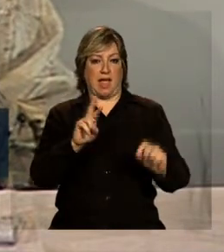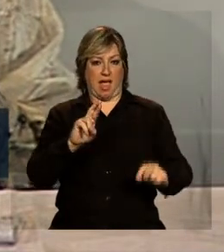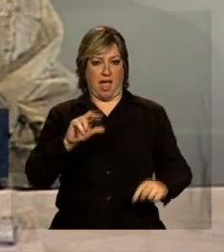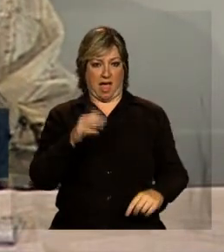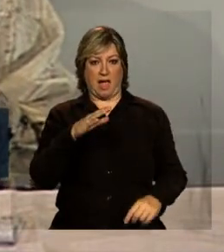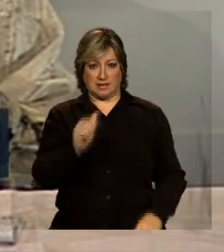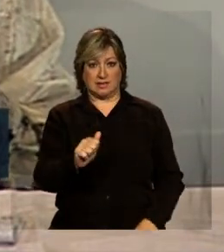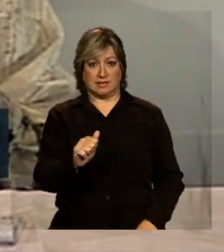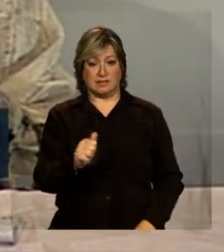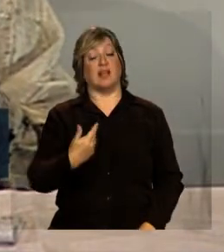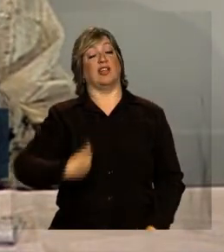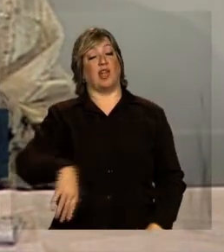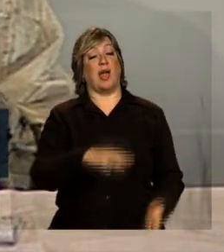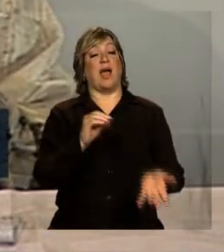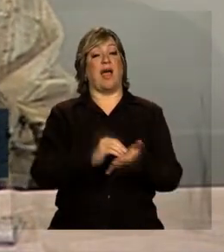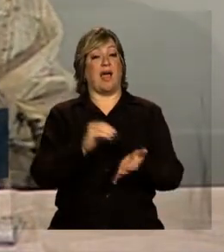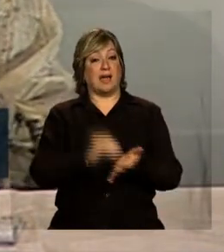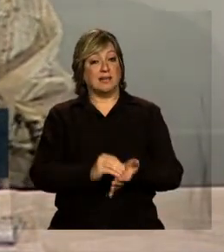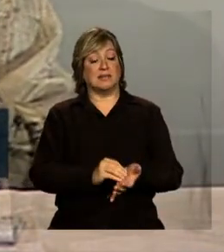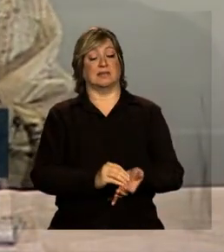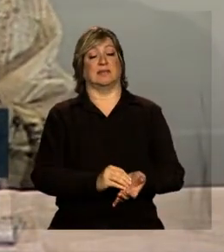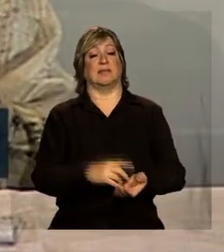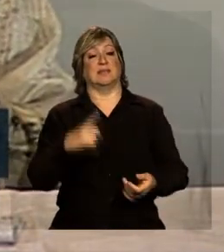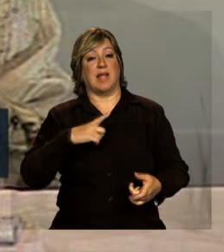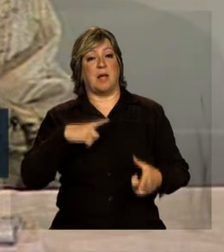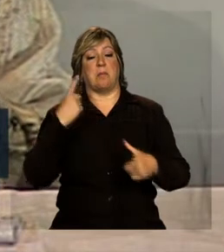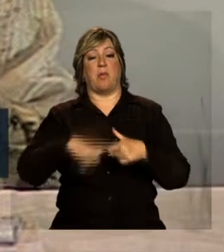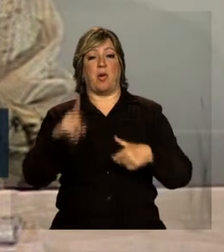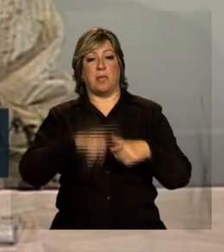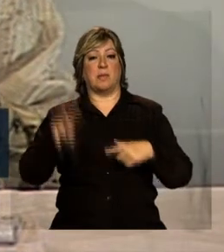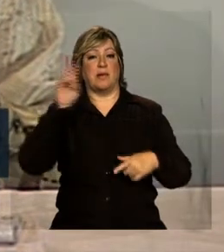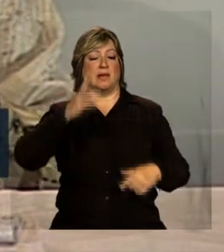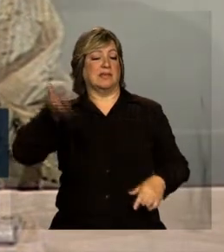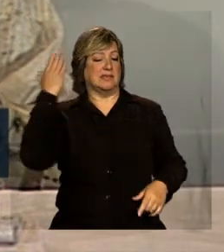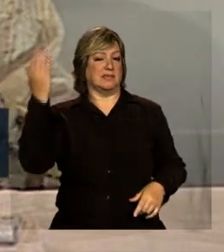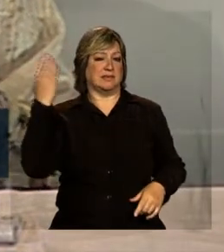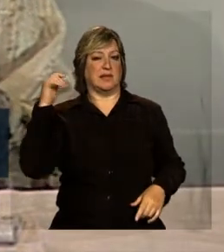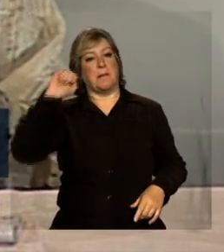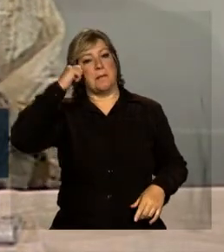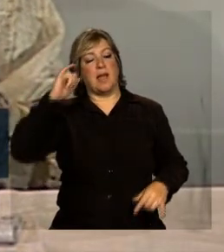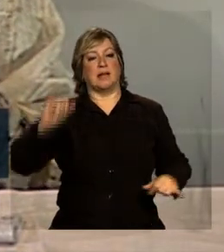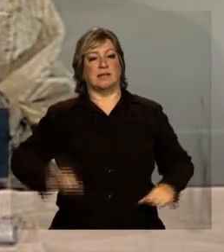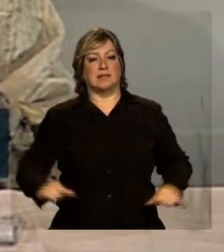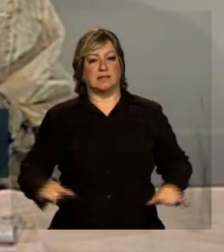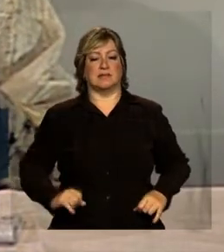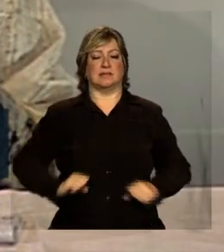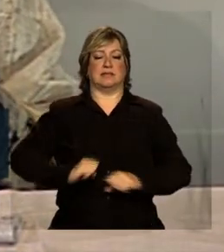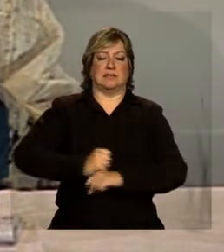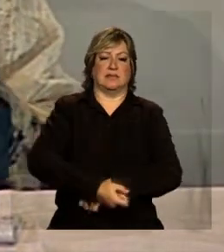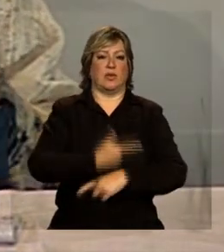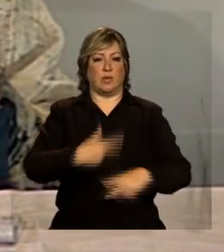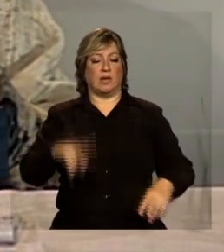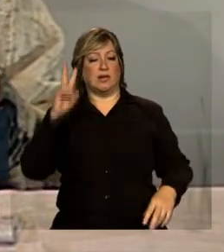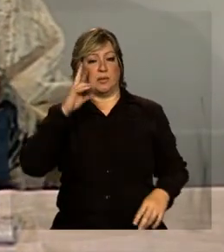nós ainda somos um país que lida muito mal com seu passado escravista. E, por lidar